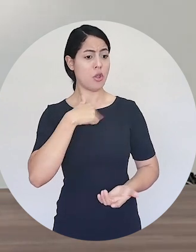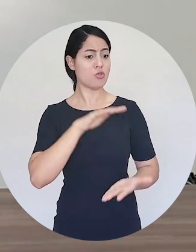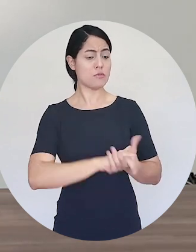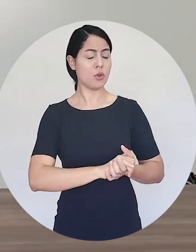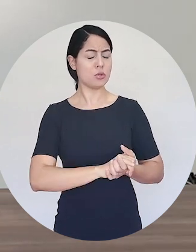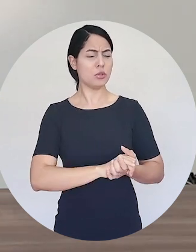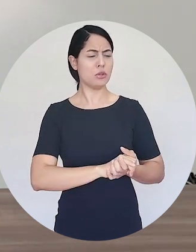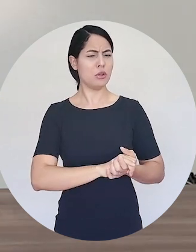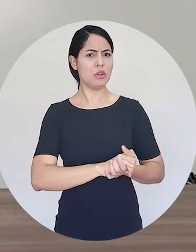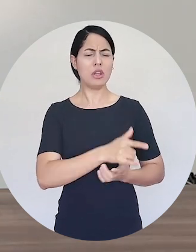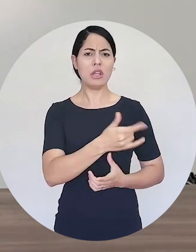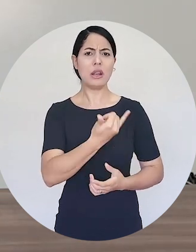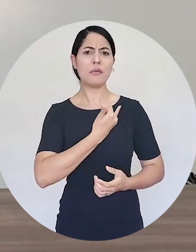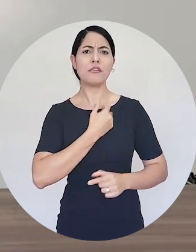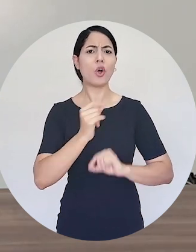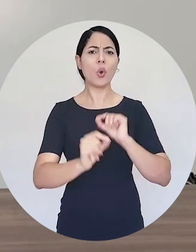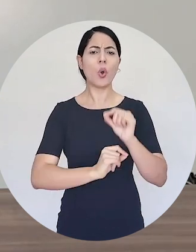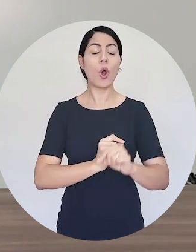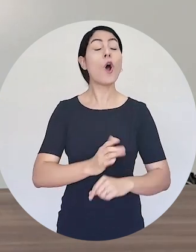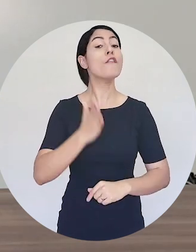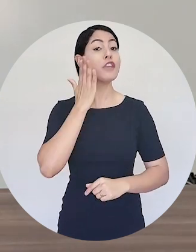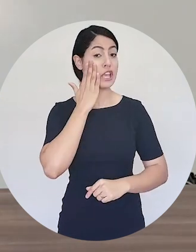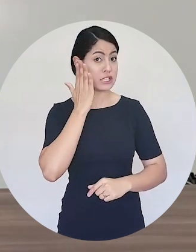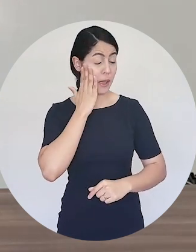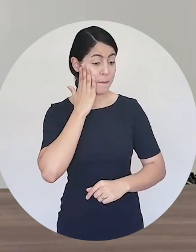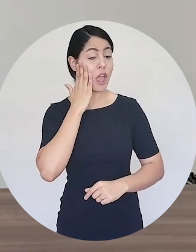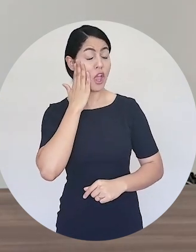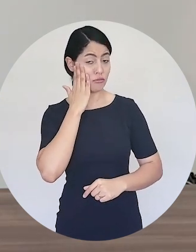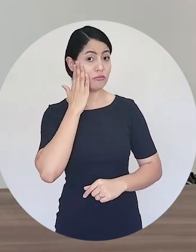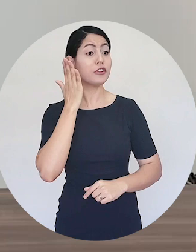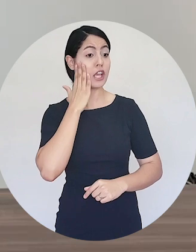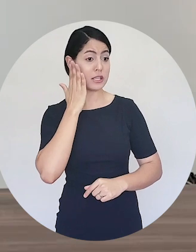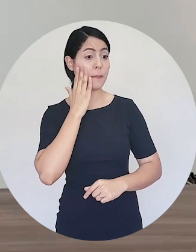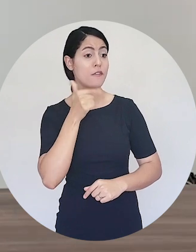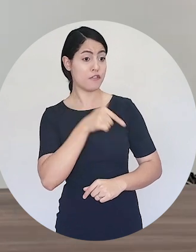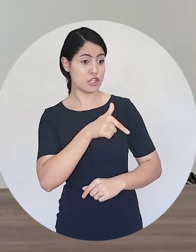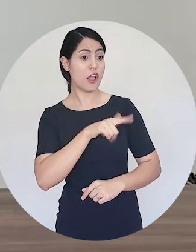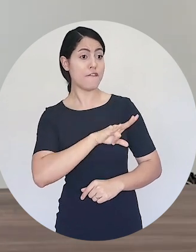Viviane, e que ele disse que ficou sabendo através